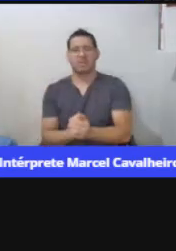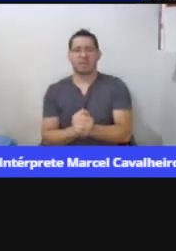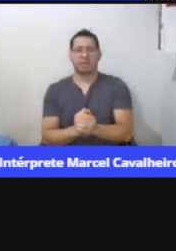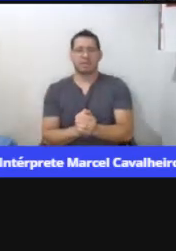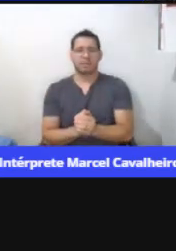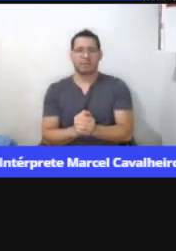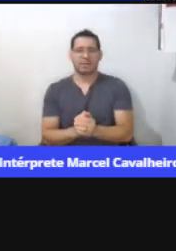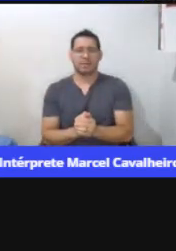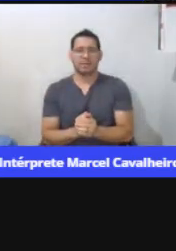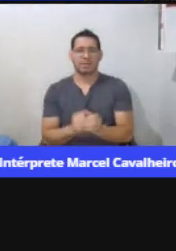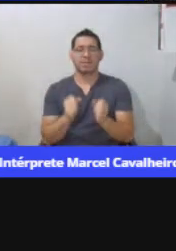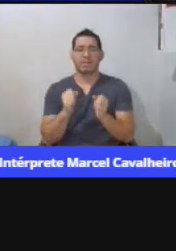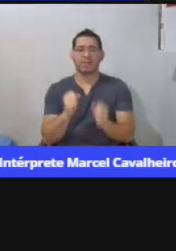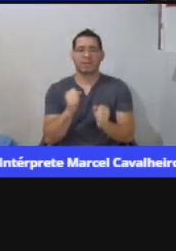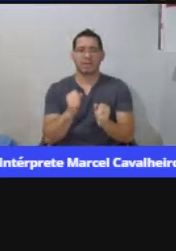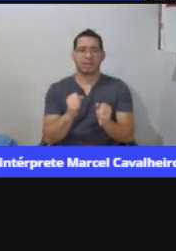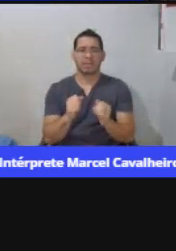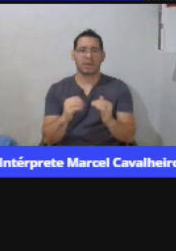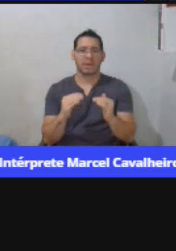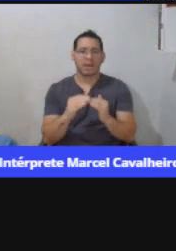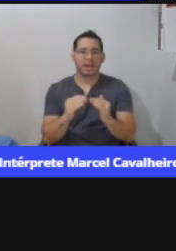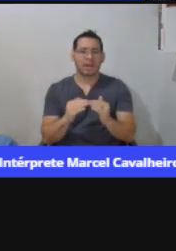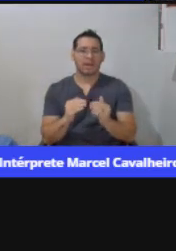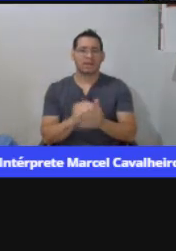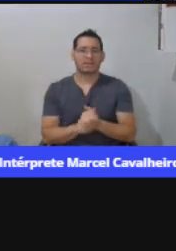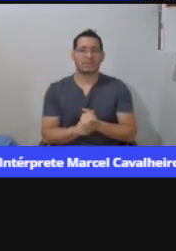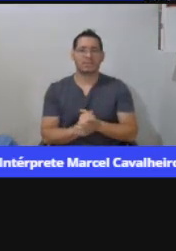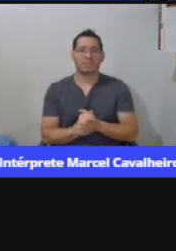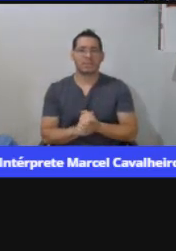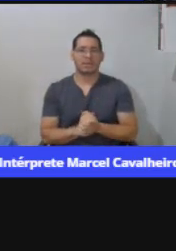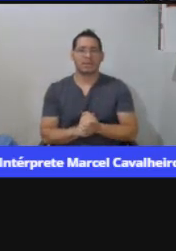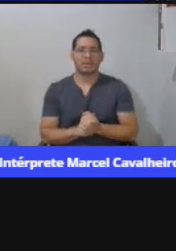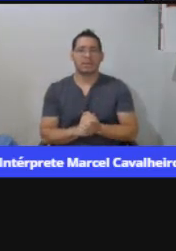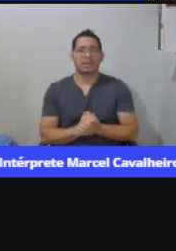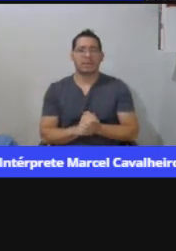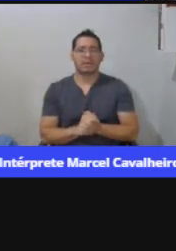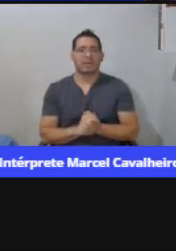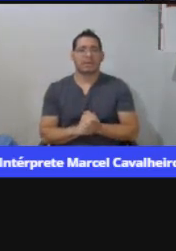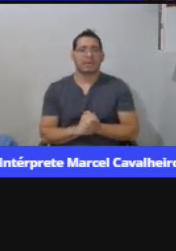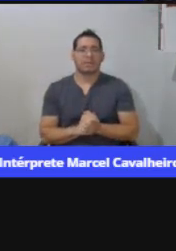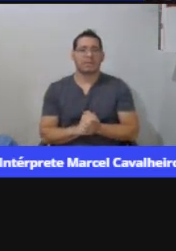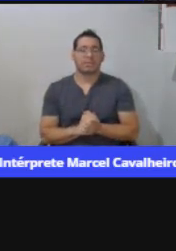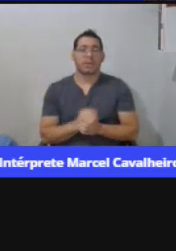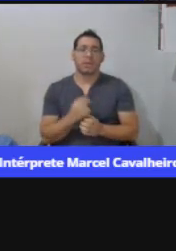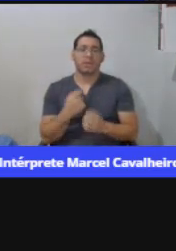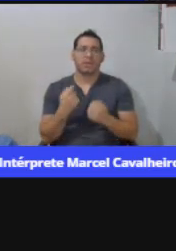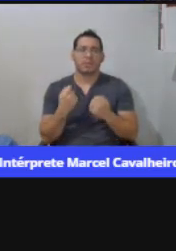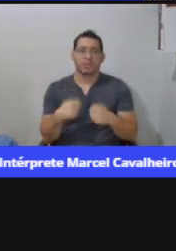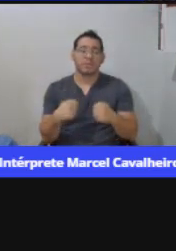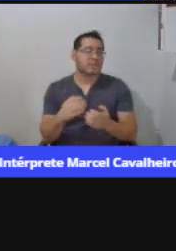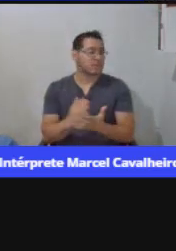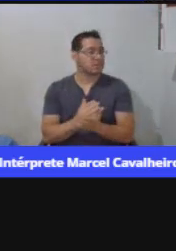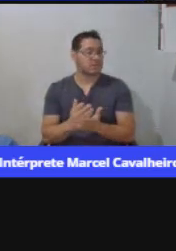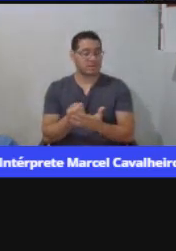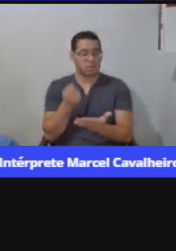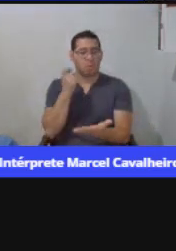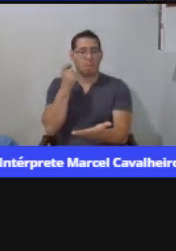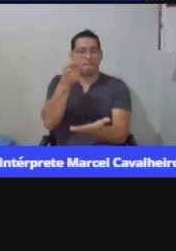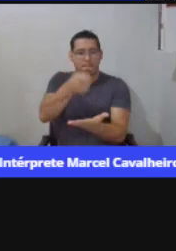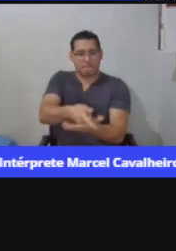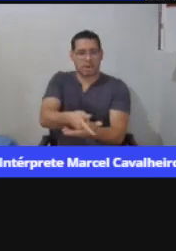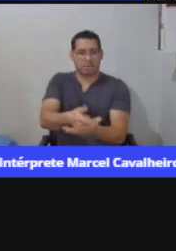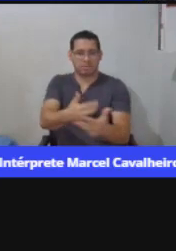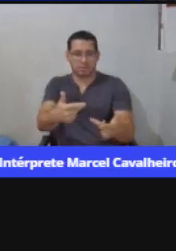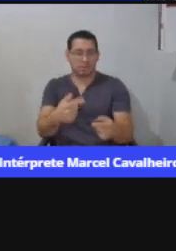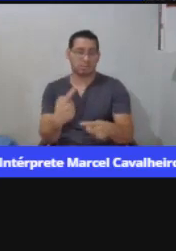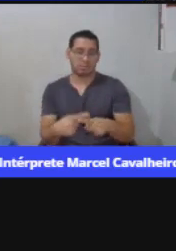alguém, e que não precise ter custo, né? Tirar do bolso, o pai às vezes não tem outra forma,